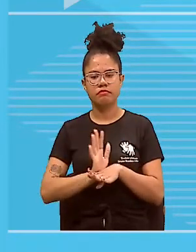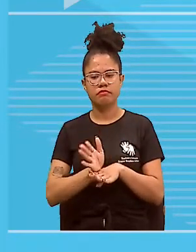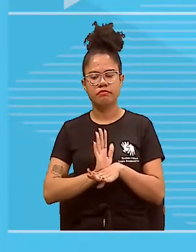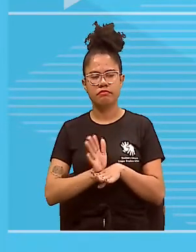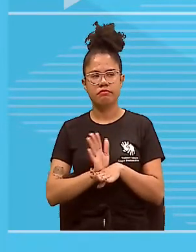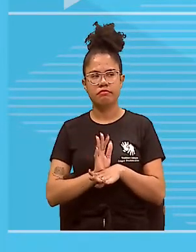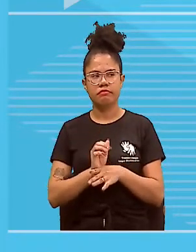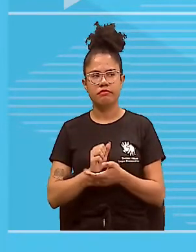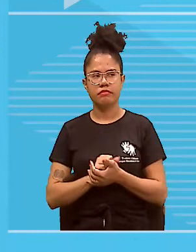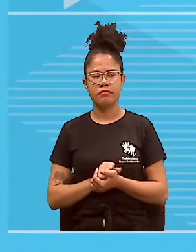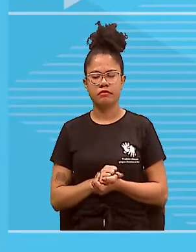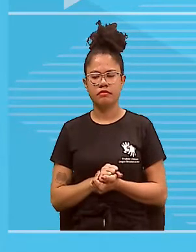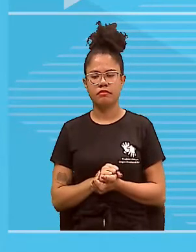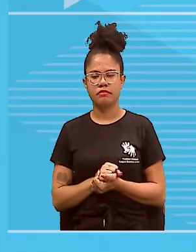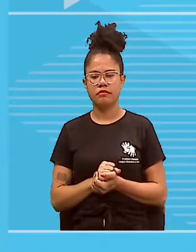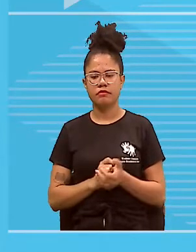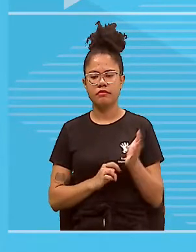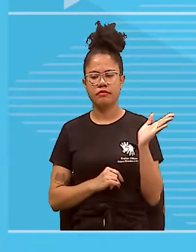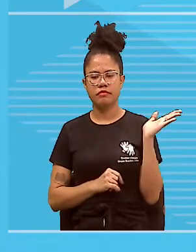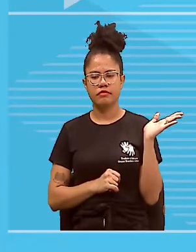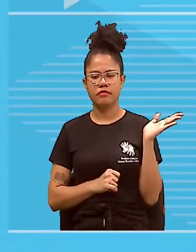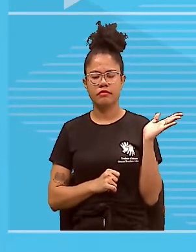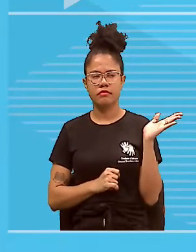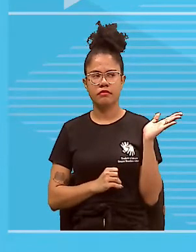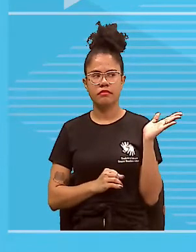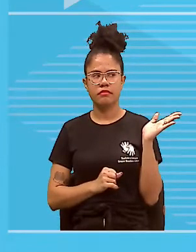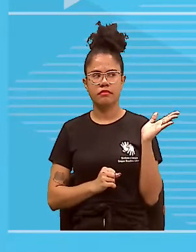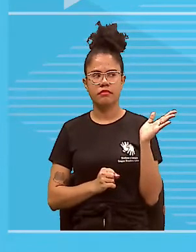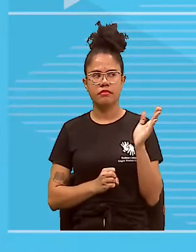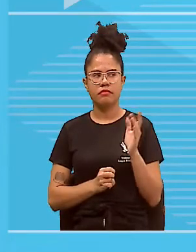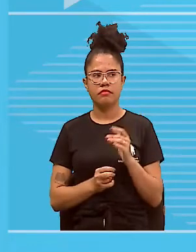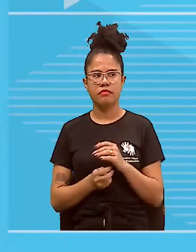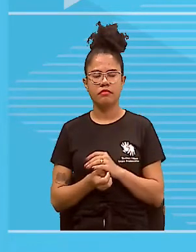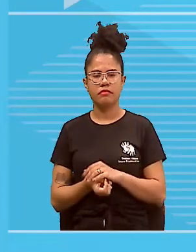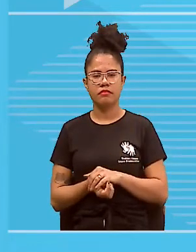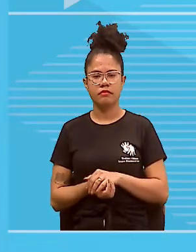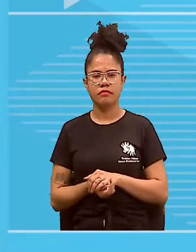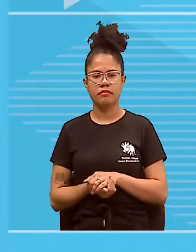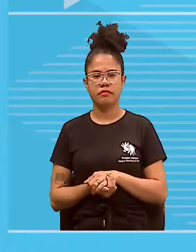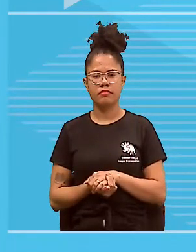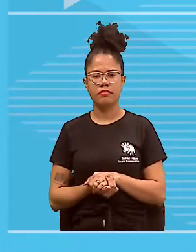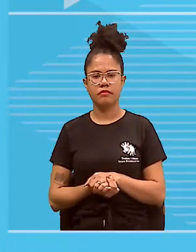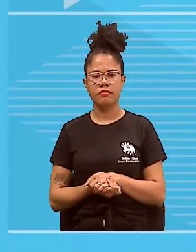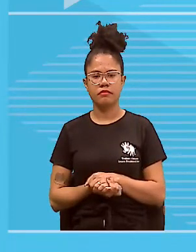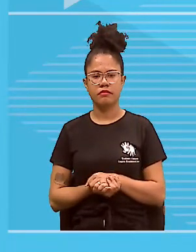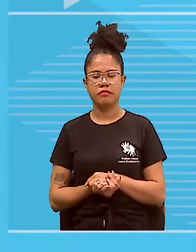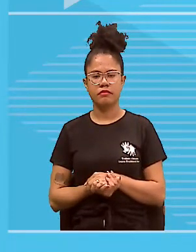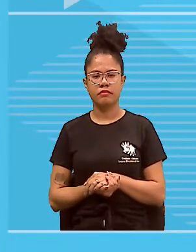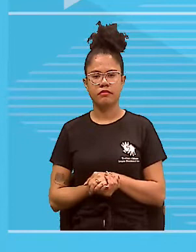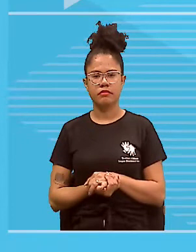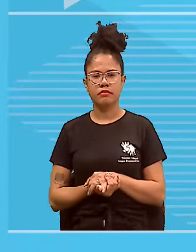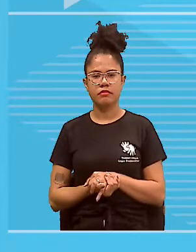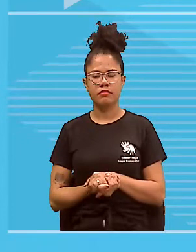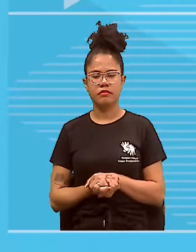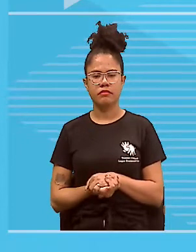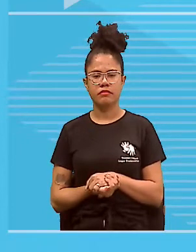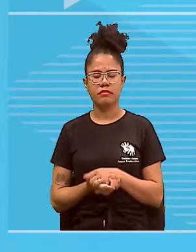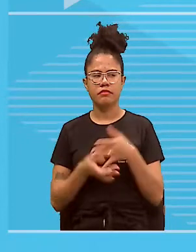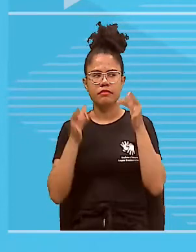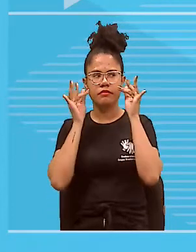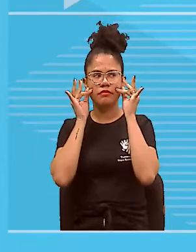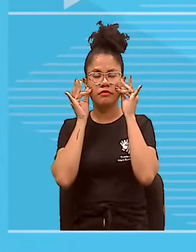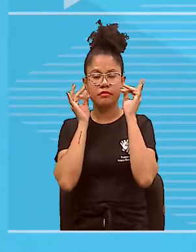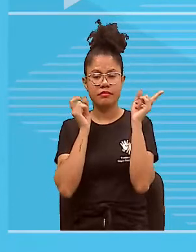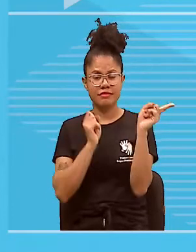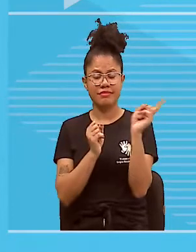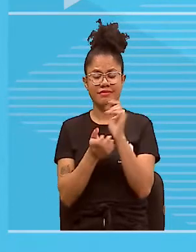a xoxadas é achadas com os carito o teatro então